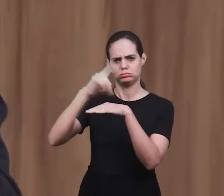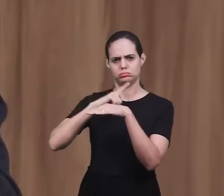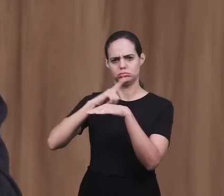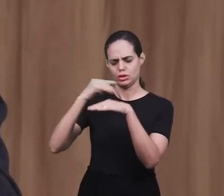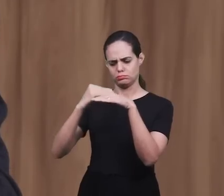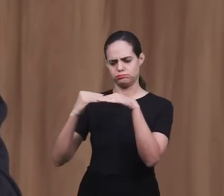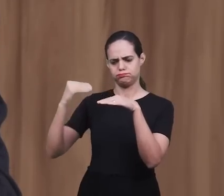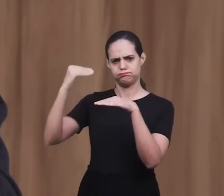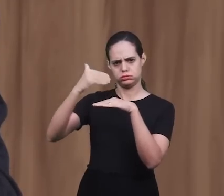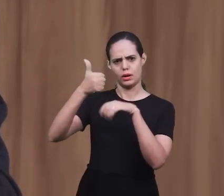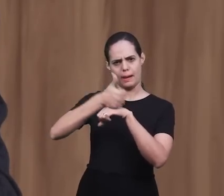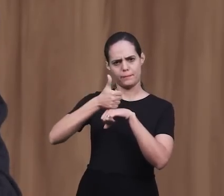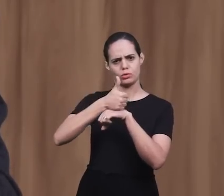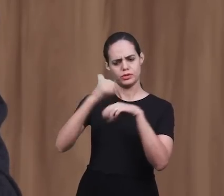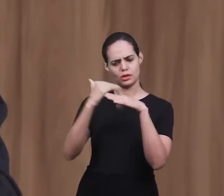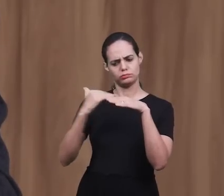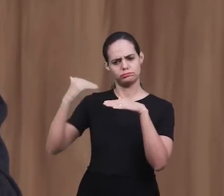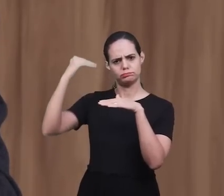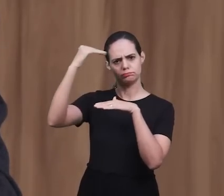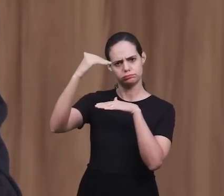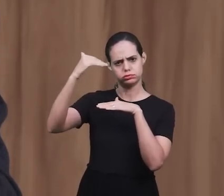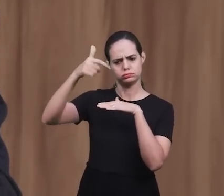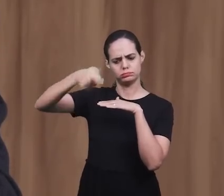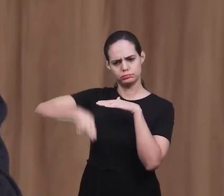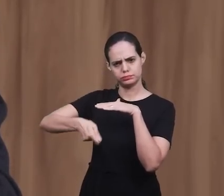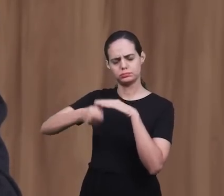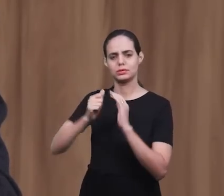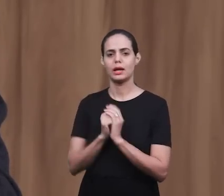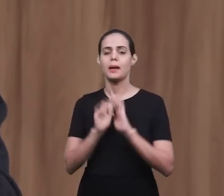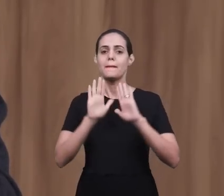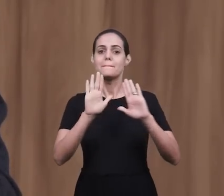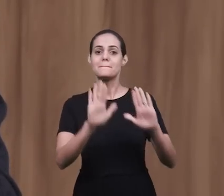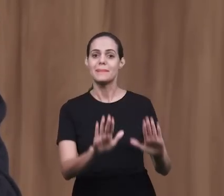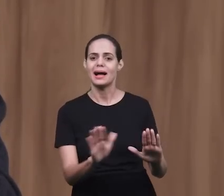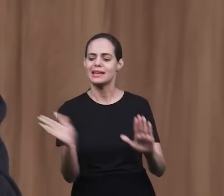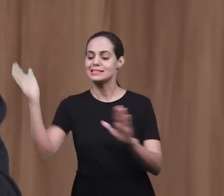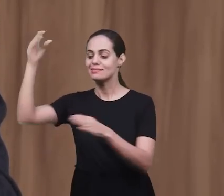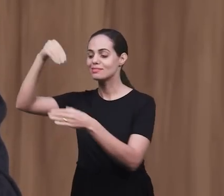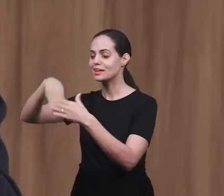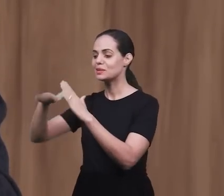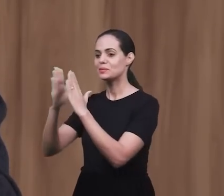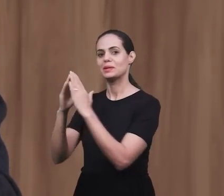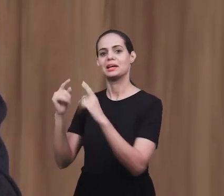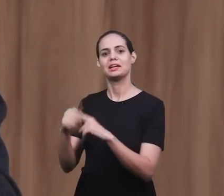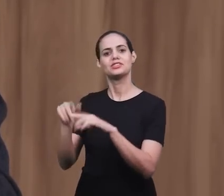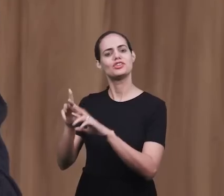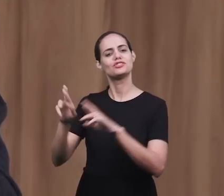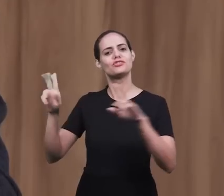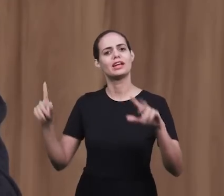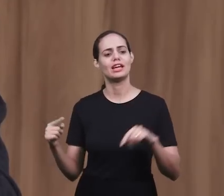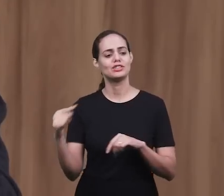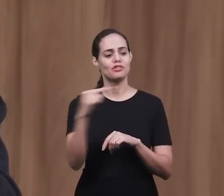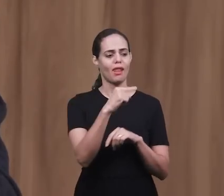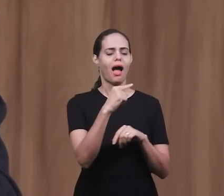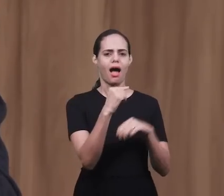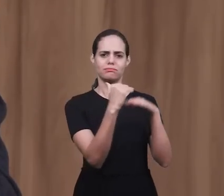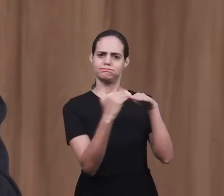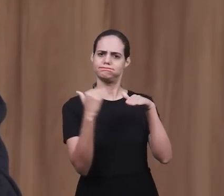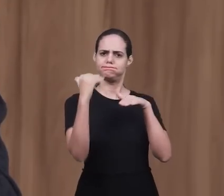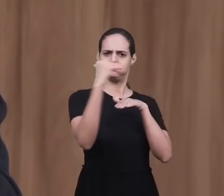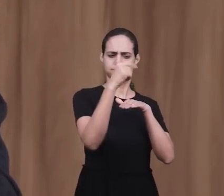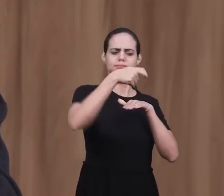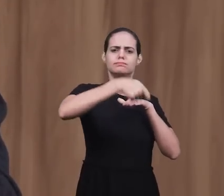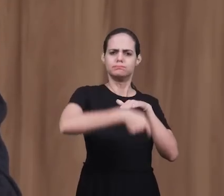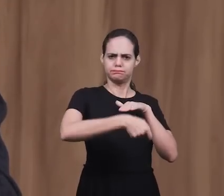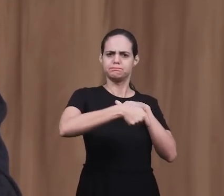ficava observando a maneira como ele é atencioso, carinhoso com os irmãos, dócil com os